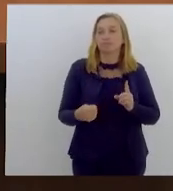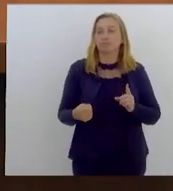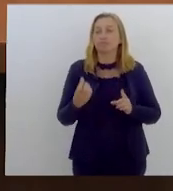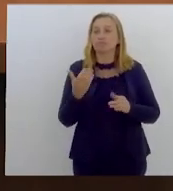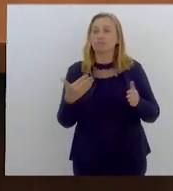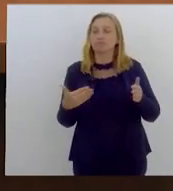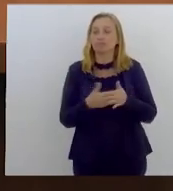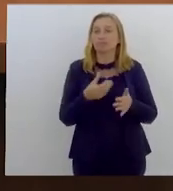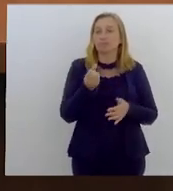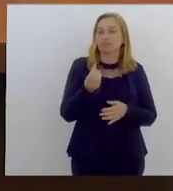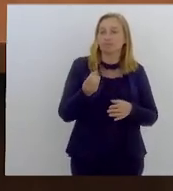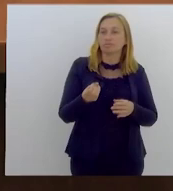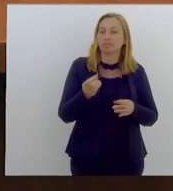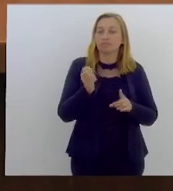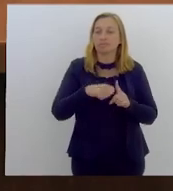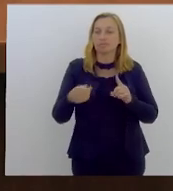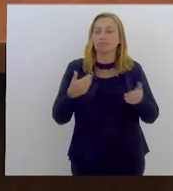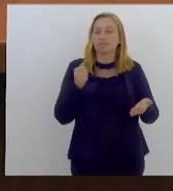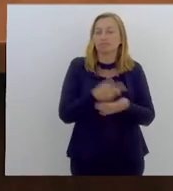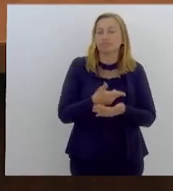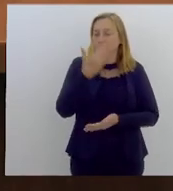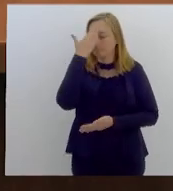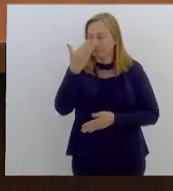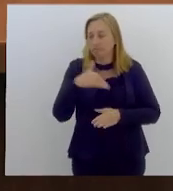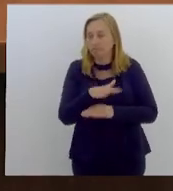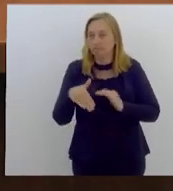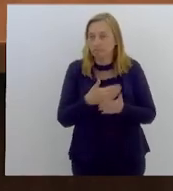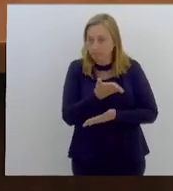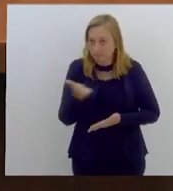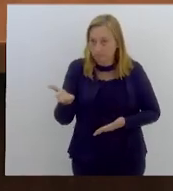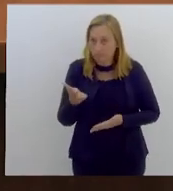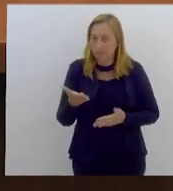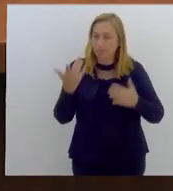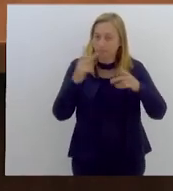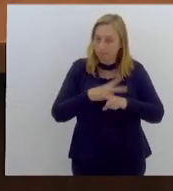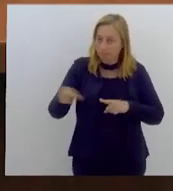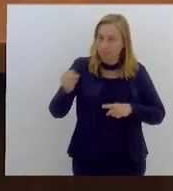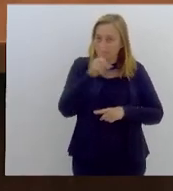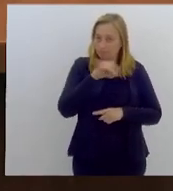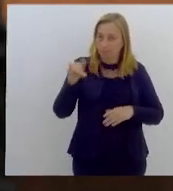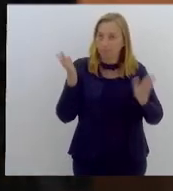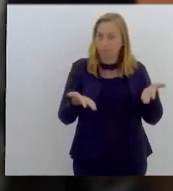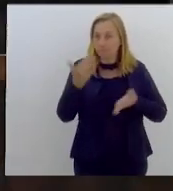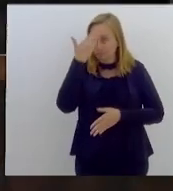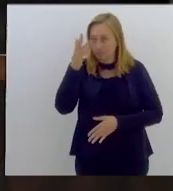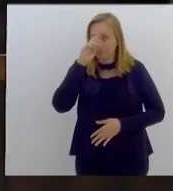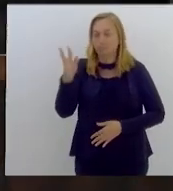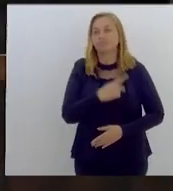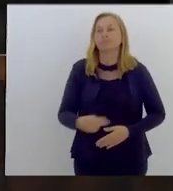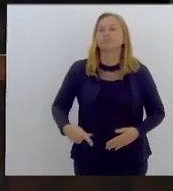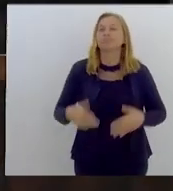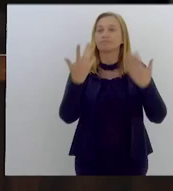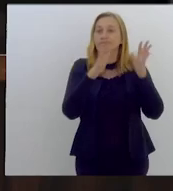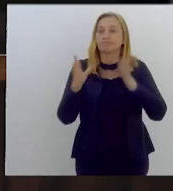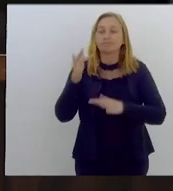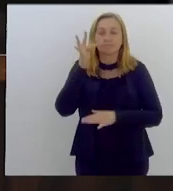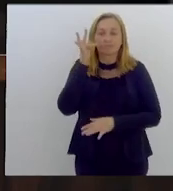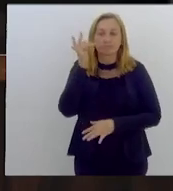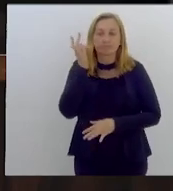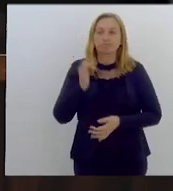Muito obrigado, presidente, muito obrigado a todos os colegas do Parlamento. Vitória no dia de hoje. Obrigado, presidente. Parabéns,